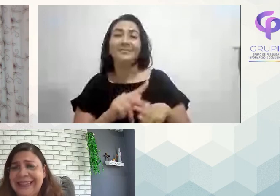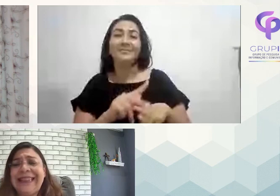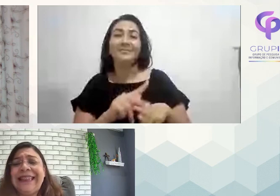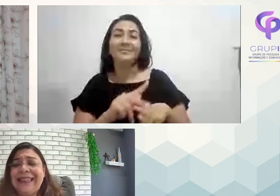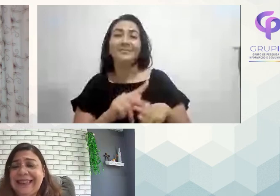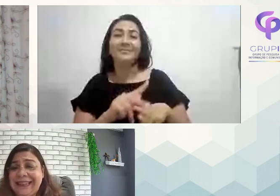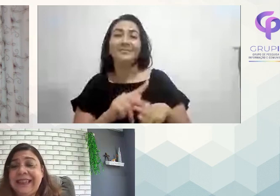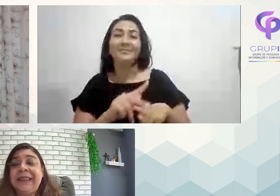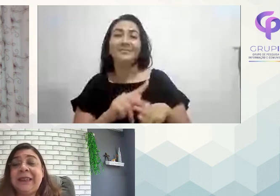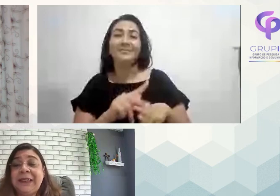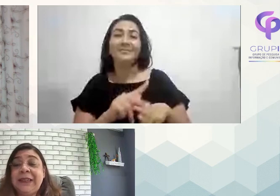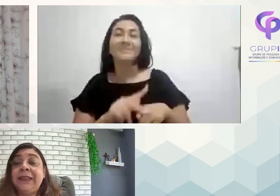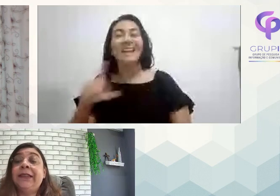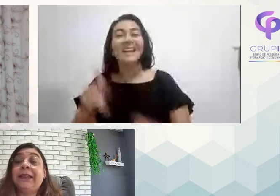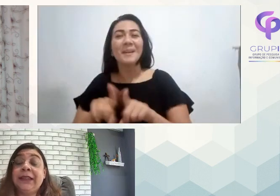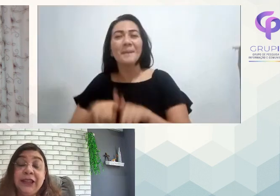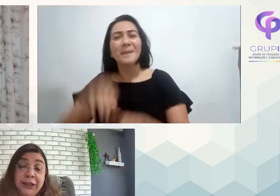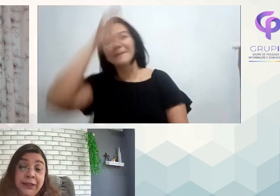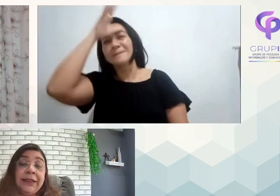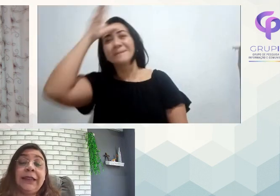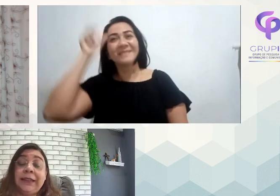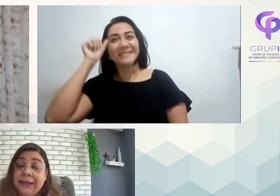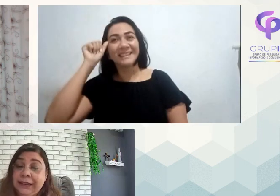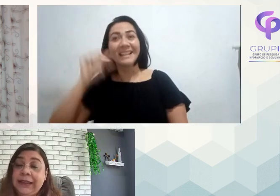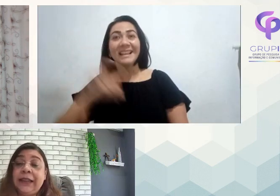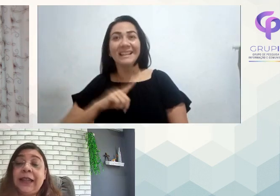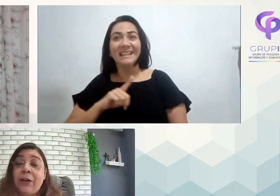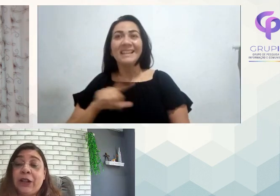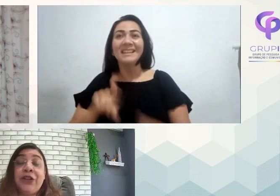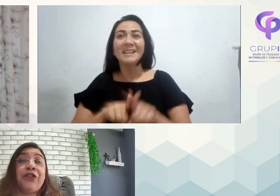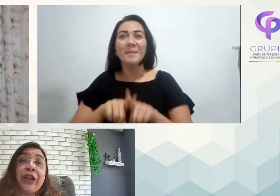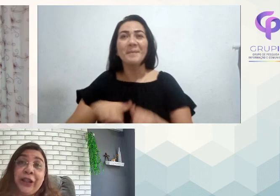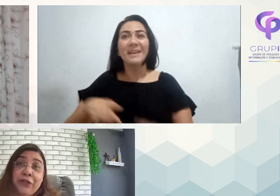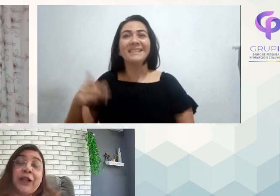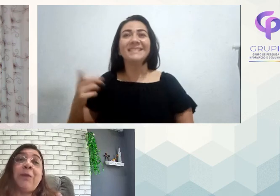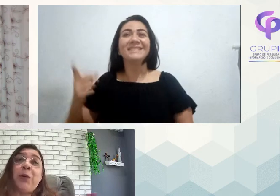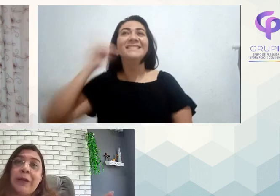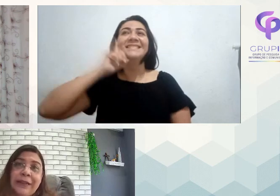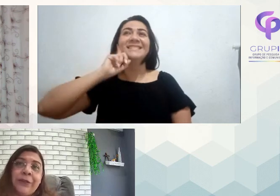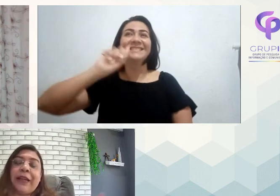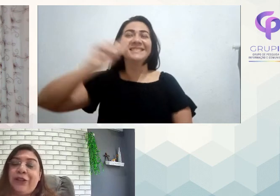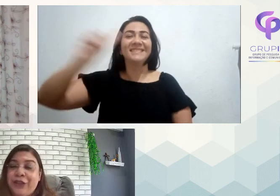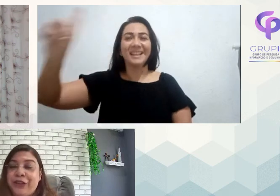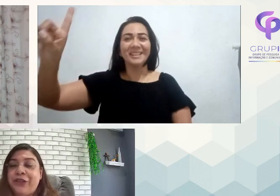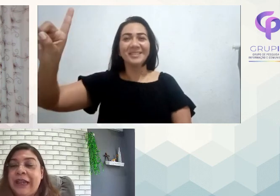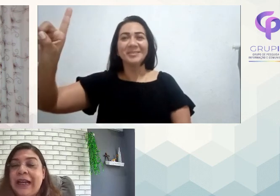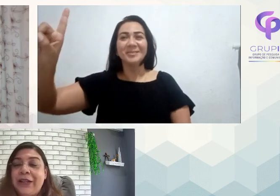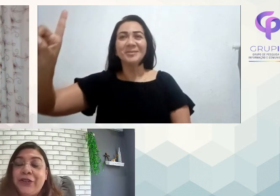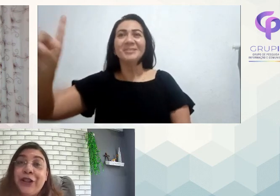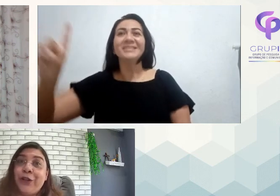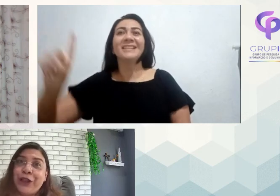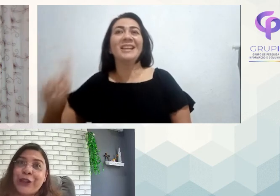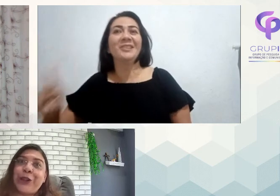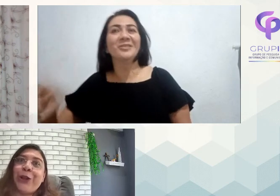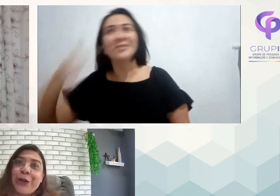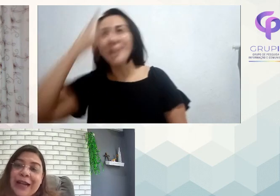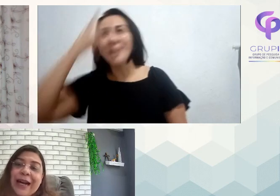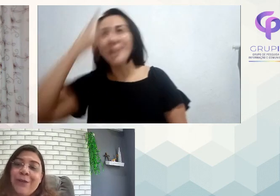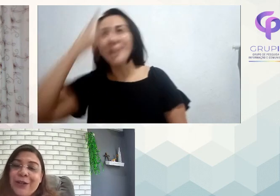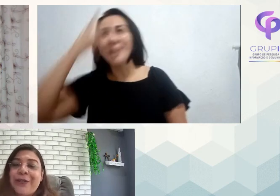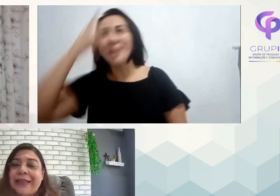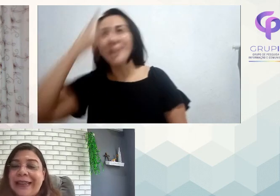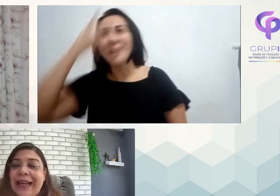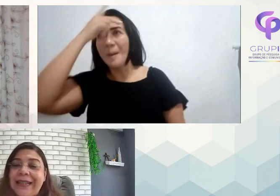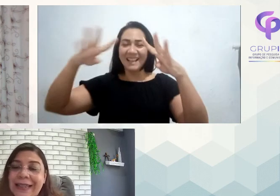terras, inclusive internacionais, né, professora? Sim. Agora a gente fica bombando, tá, gente? A gente não é só